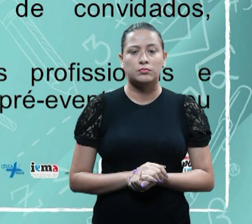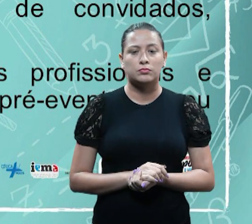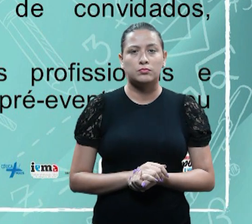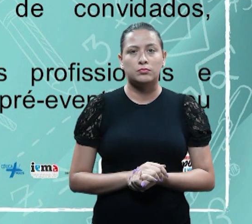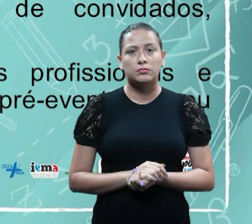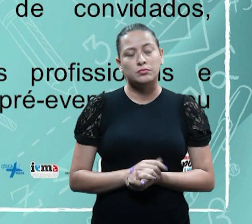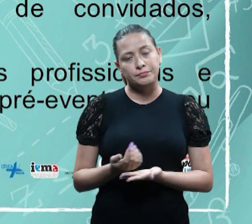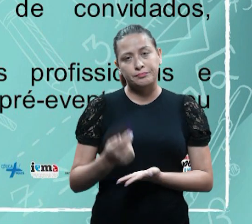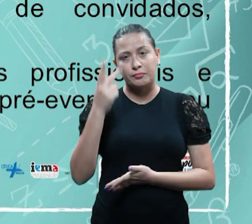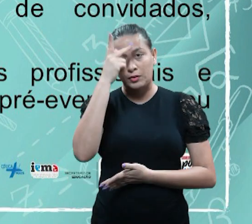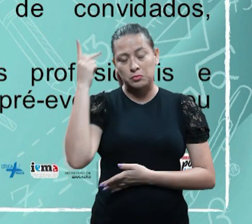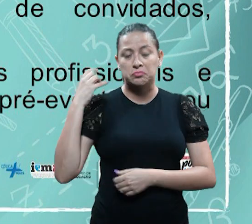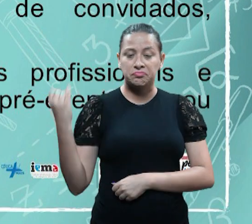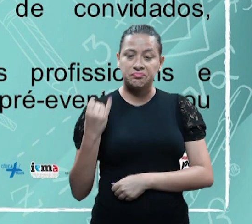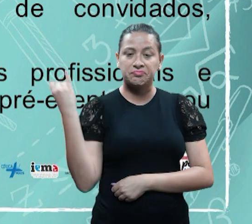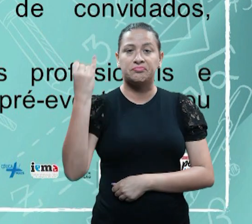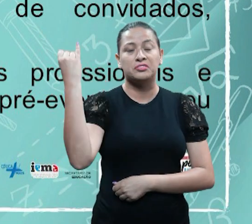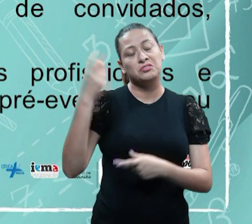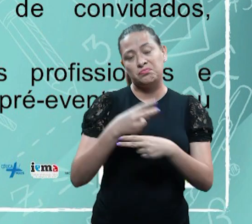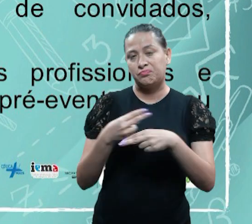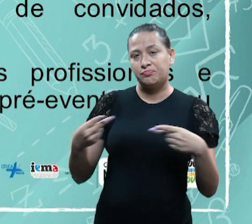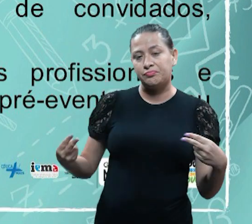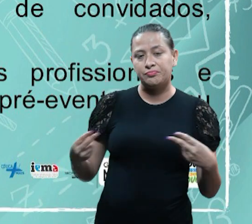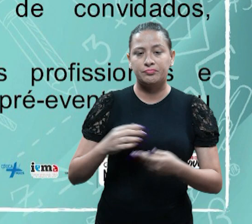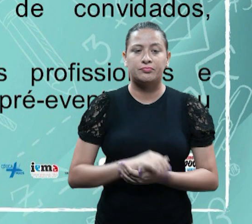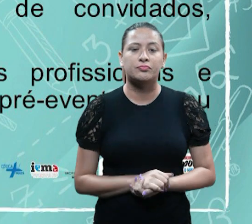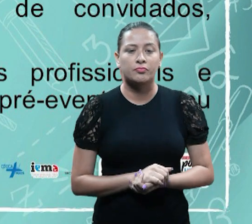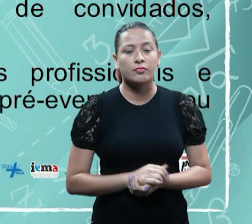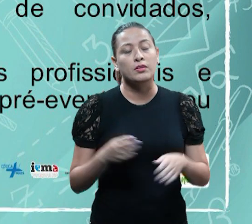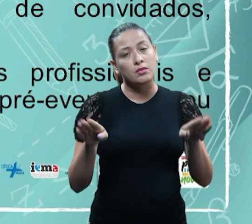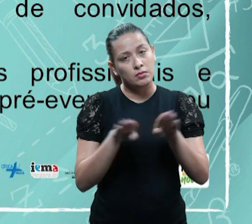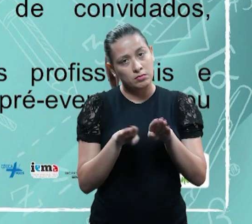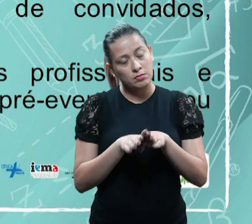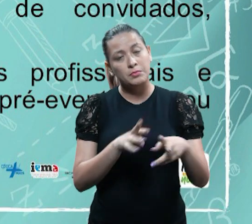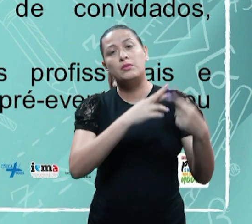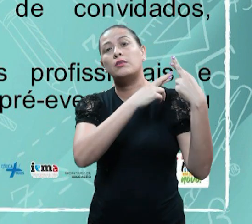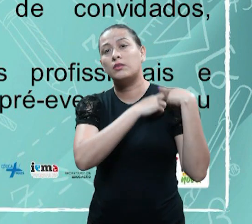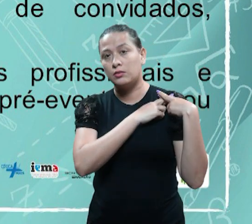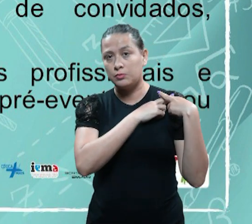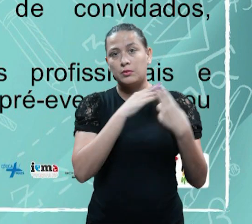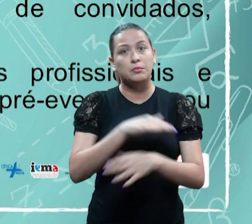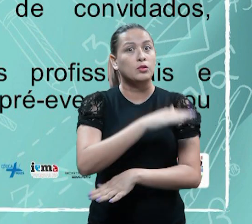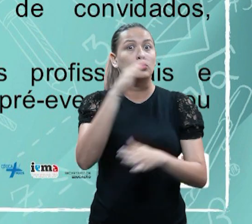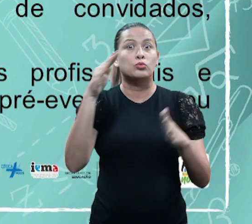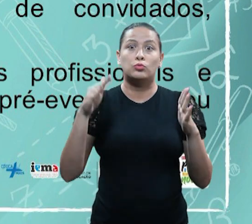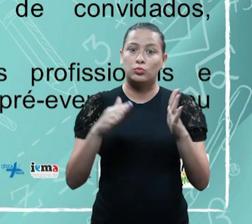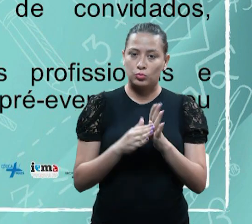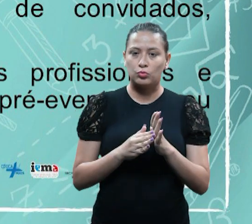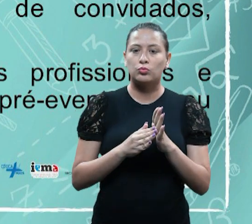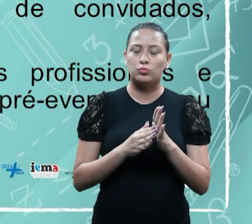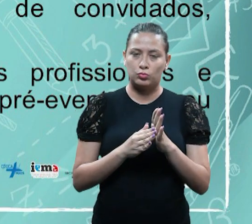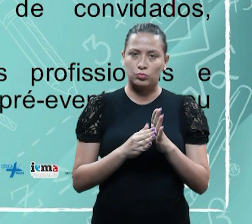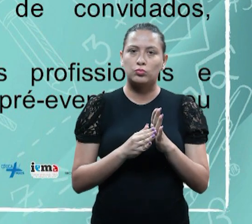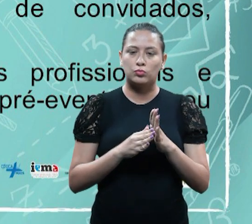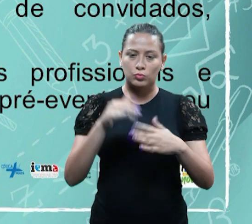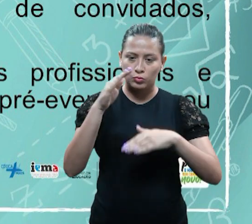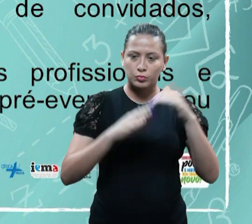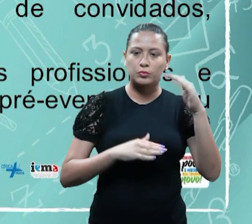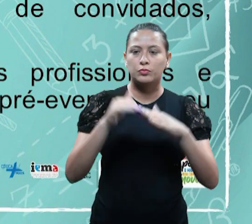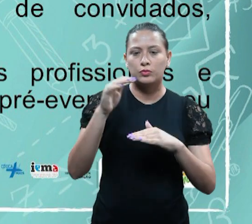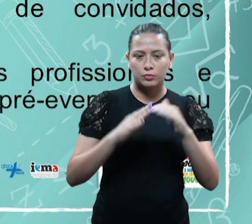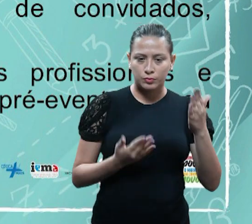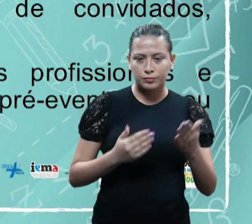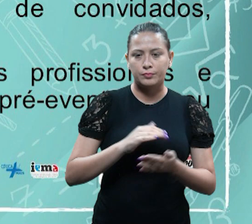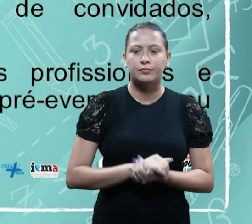autoridades, entre outros. Além de definir, né, responsabilidade, né, de todos os profissionais, os prestadores de